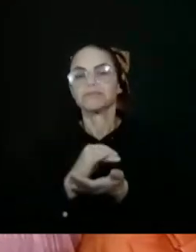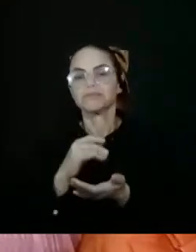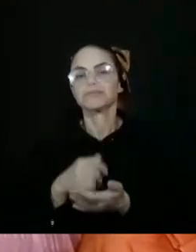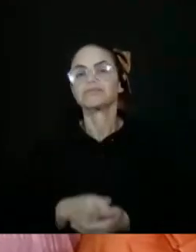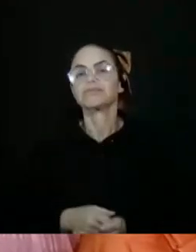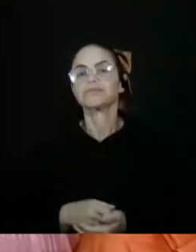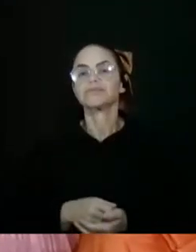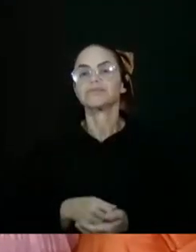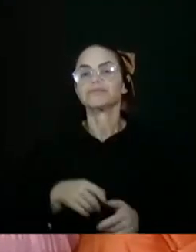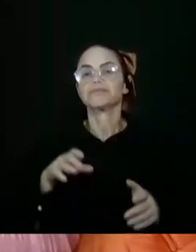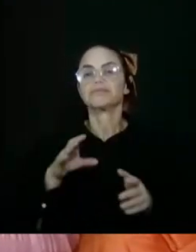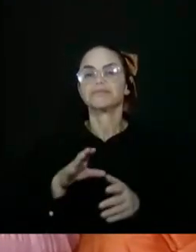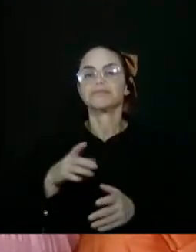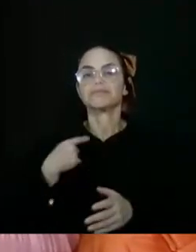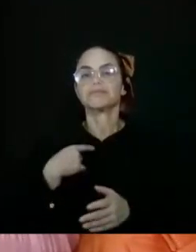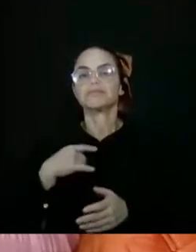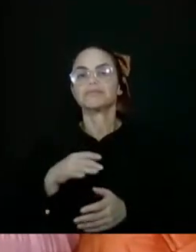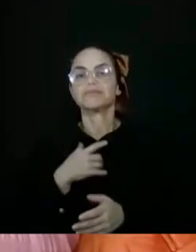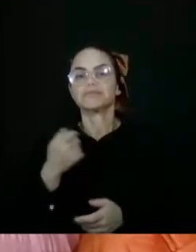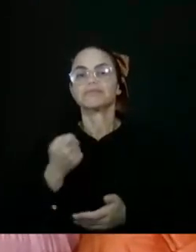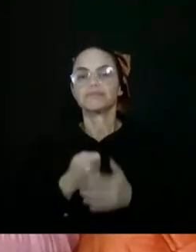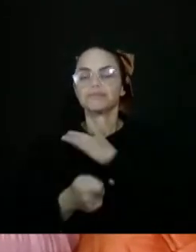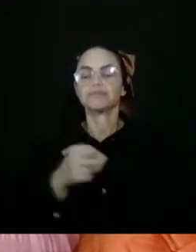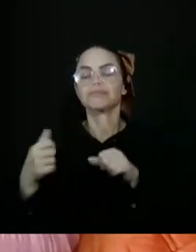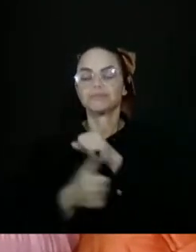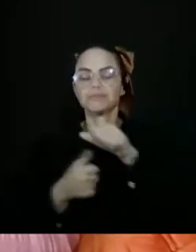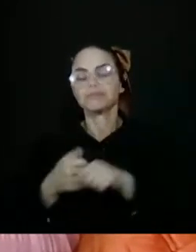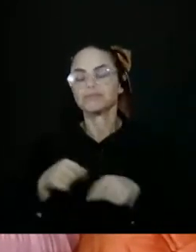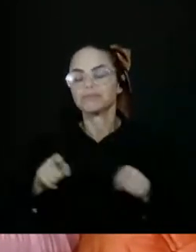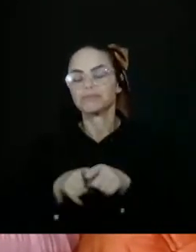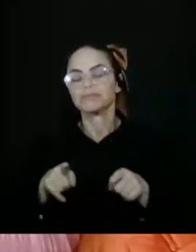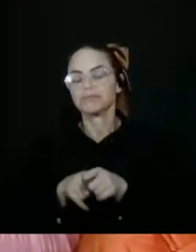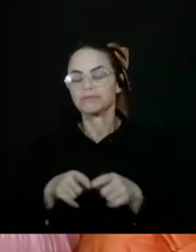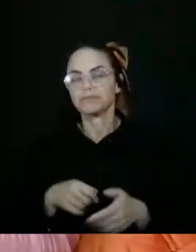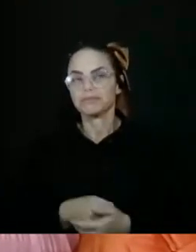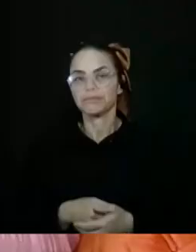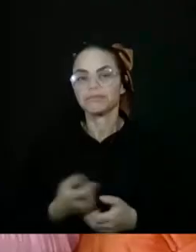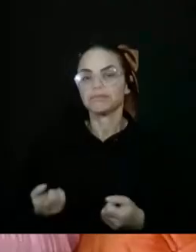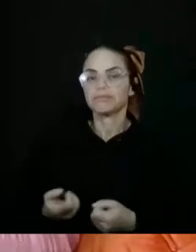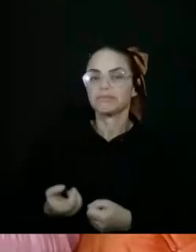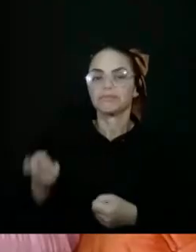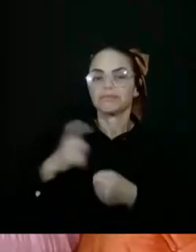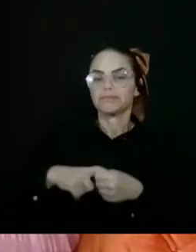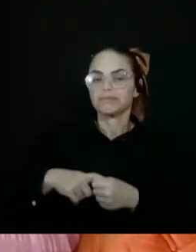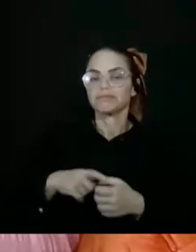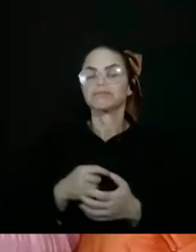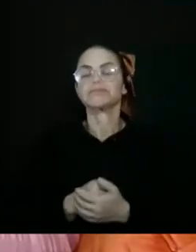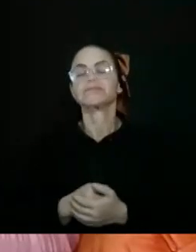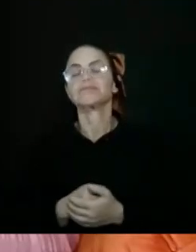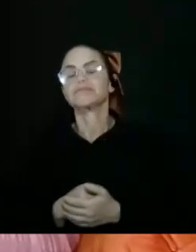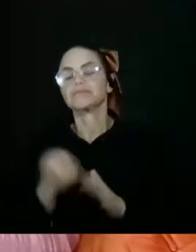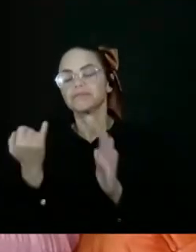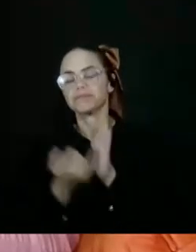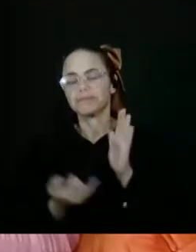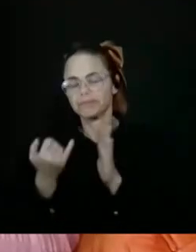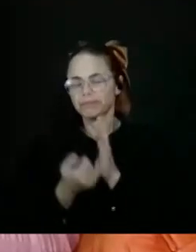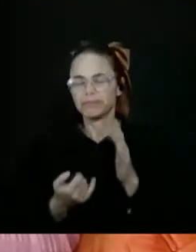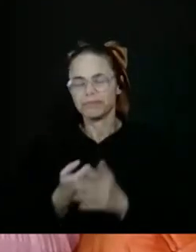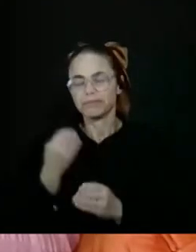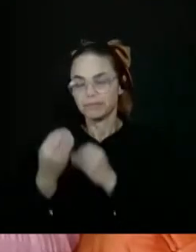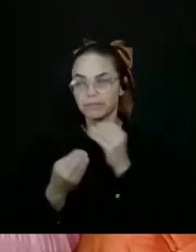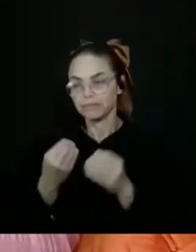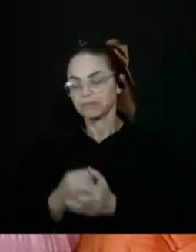pode acabar virando um investimento, mas tem também a questão da restituição do imposto de renda. Conta pra gente como que